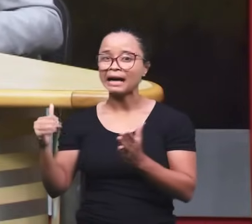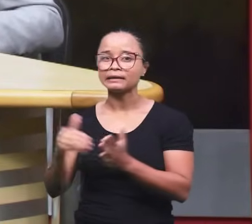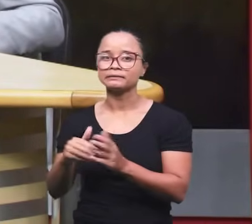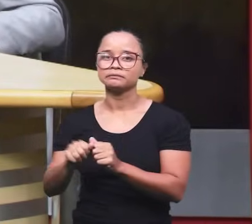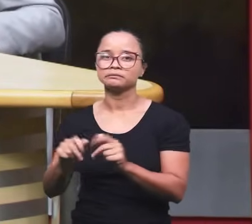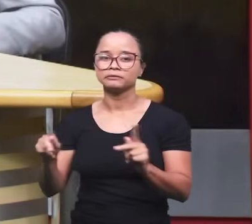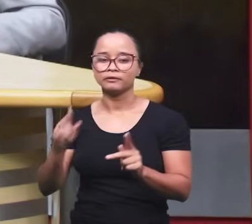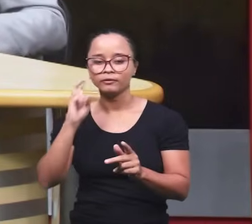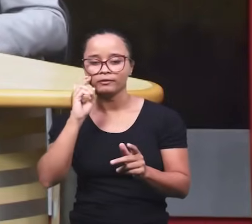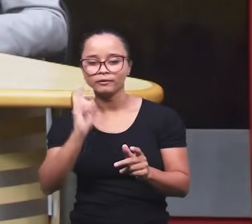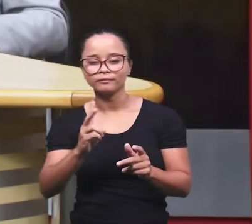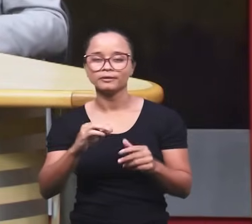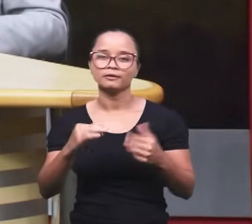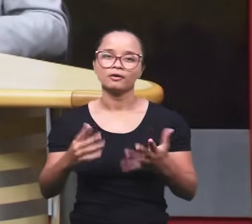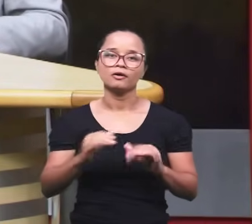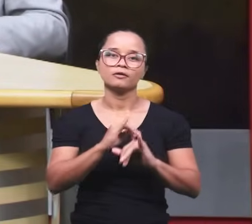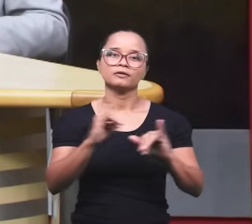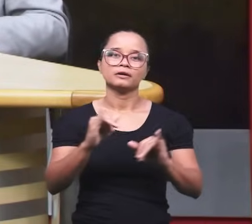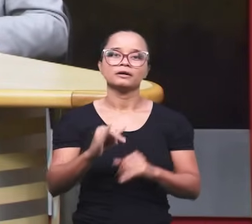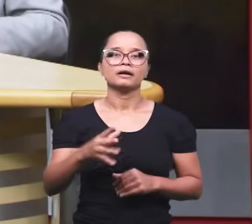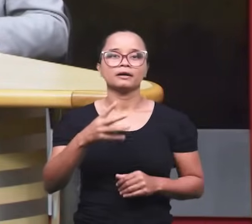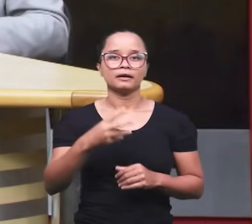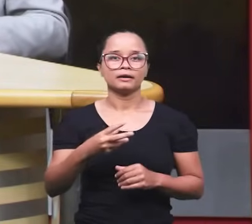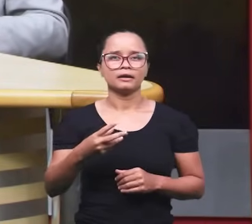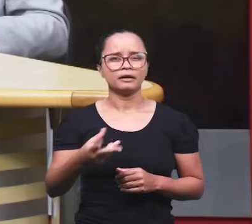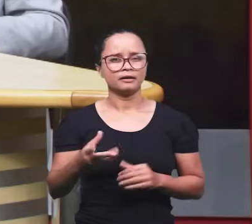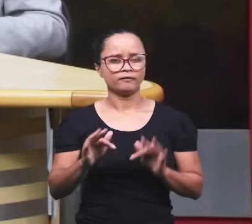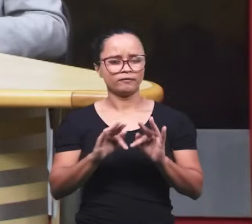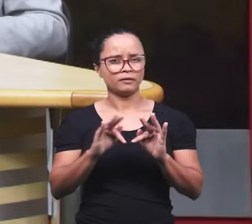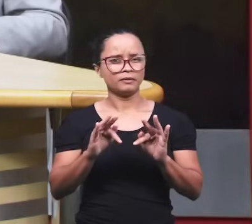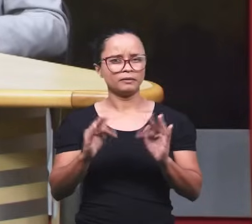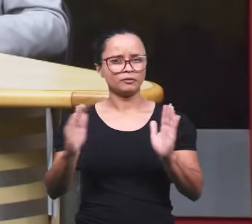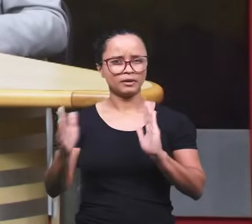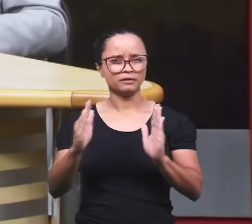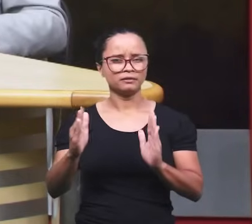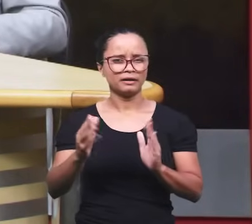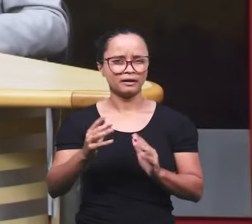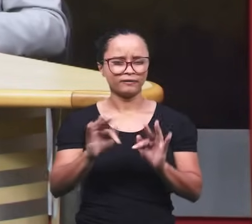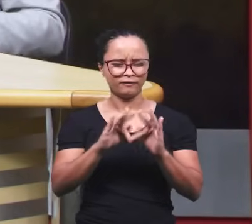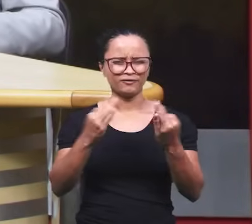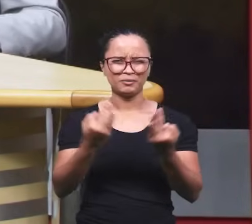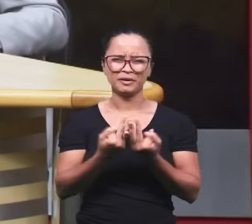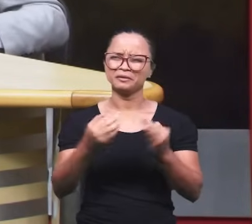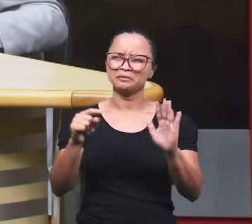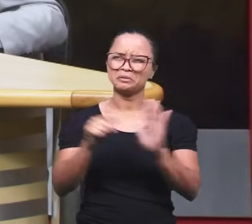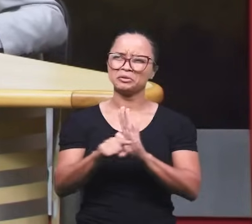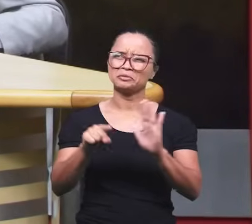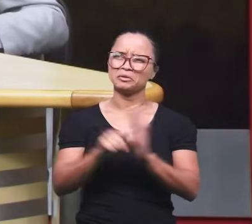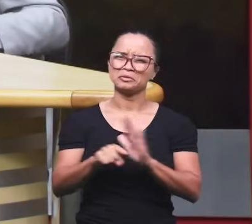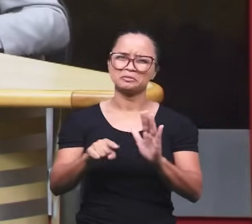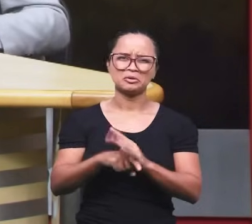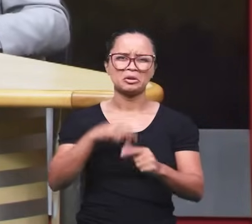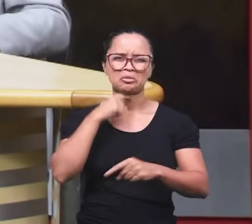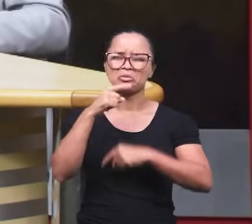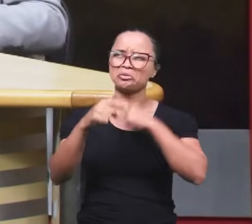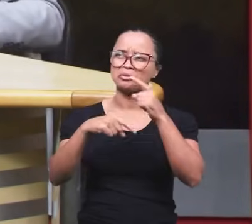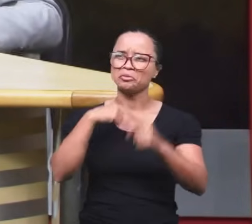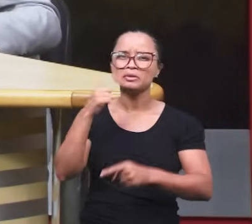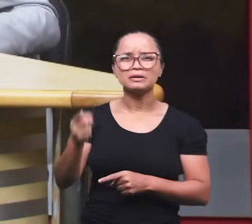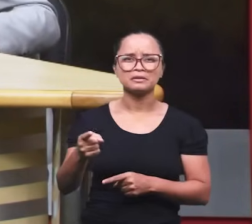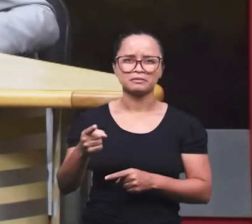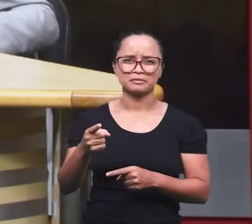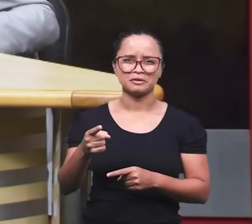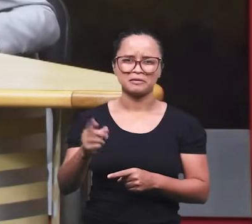digo isso porque nós vivemos tempos em que a família tem sido questionada os valores têm sido questionados os